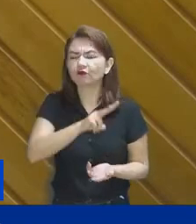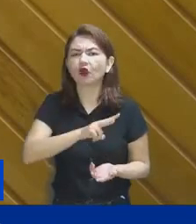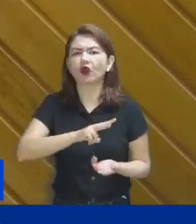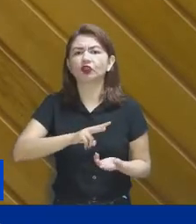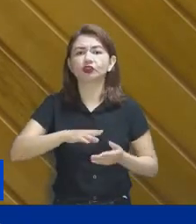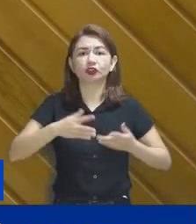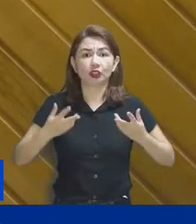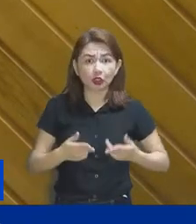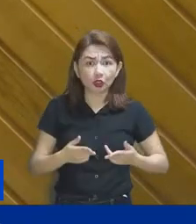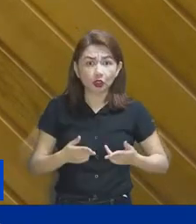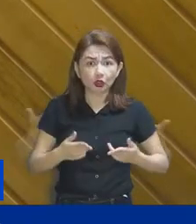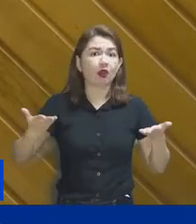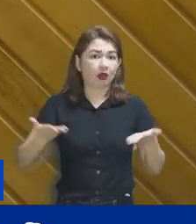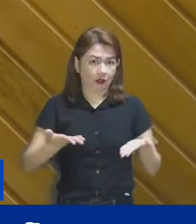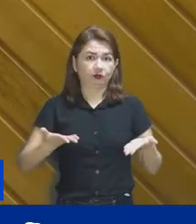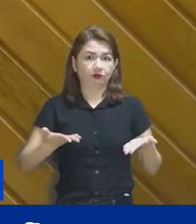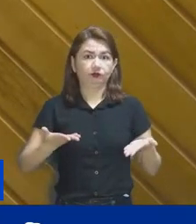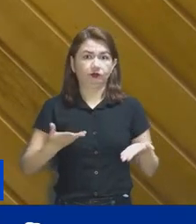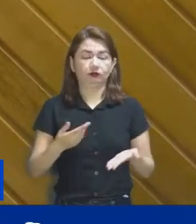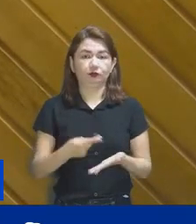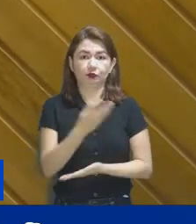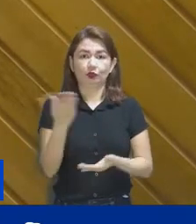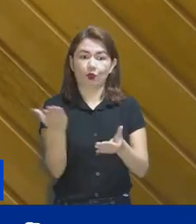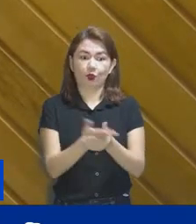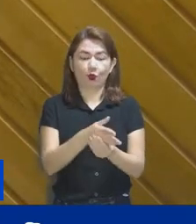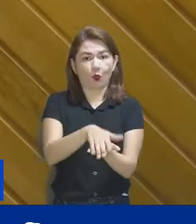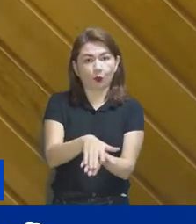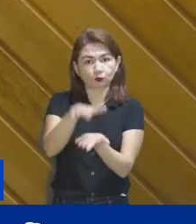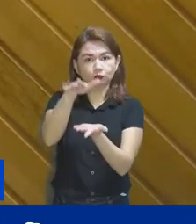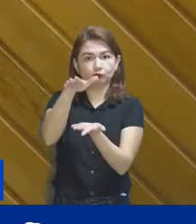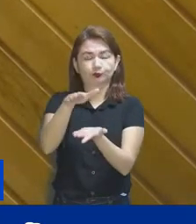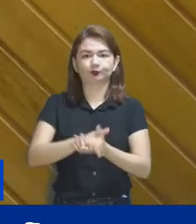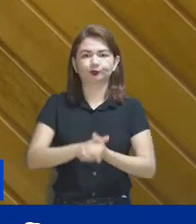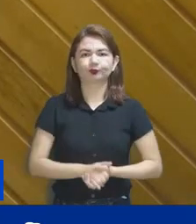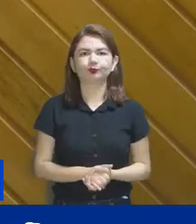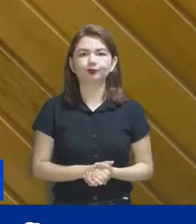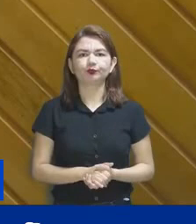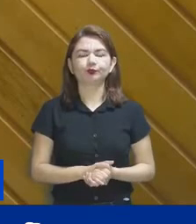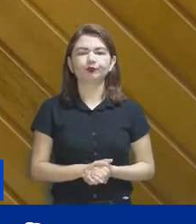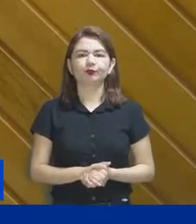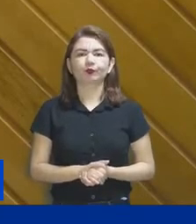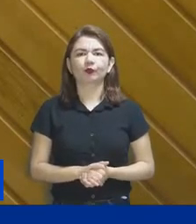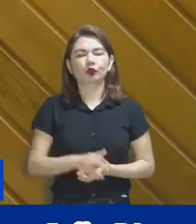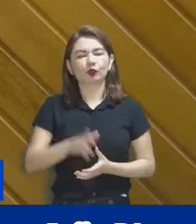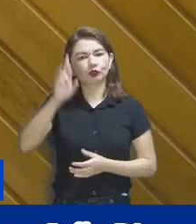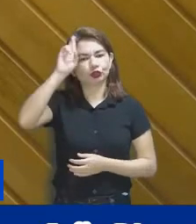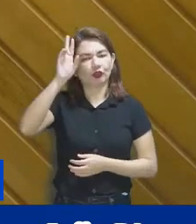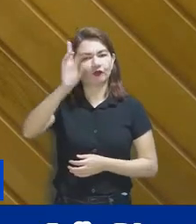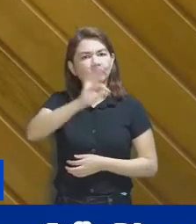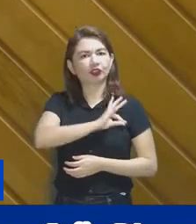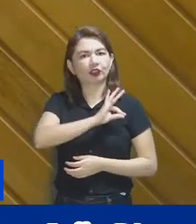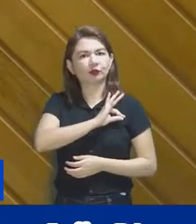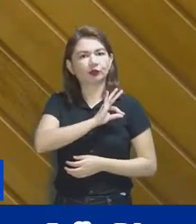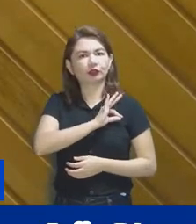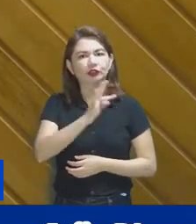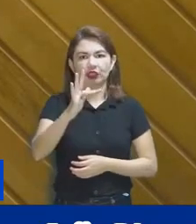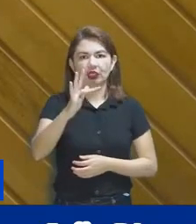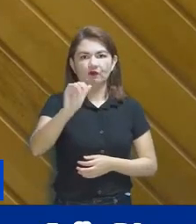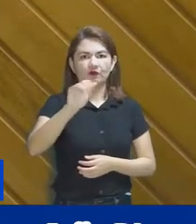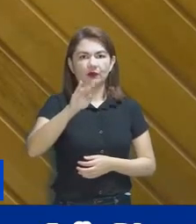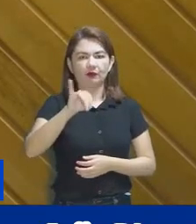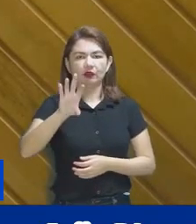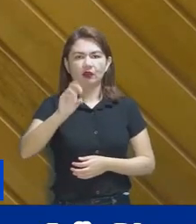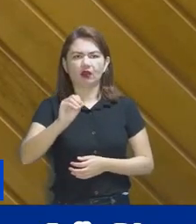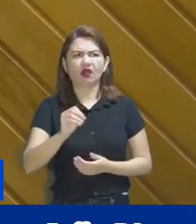caso. O delegado da Polícia Civil, doutor Fábio Araújo, ele diz, em depoimento judicial, que ele não